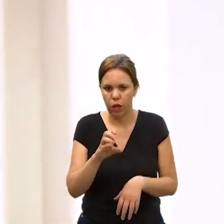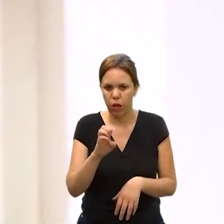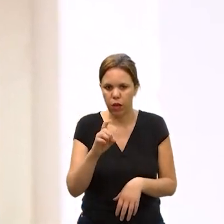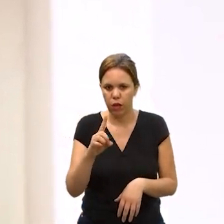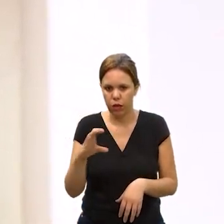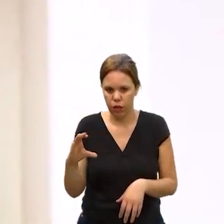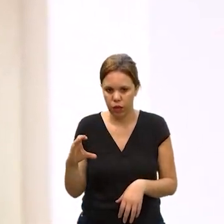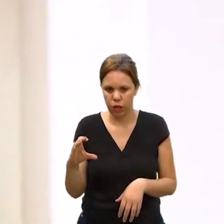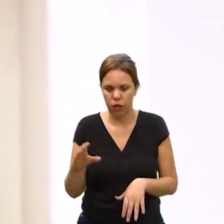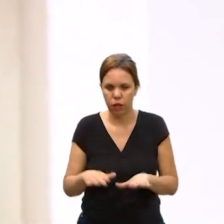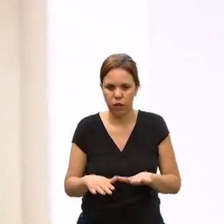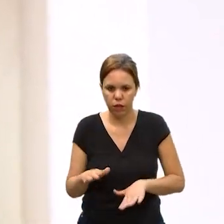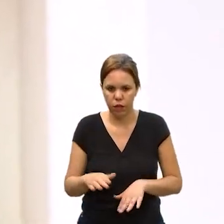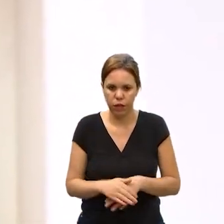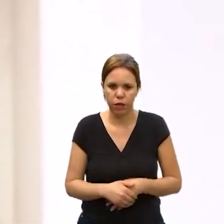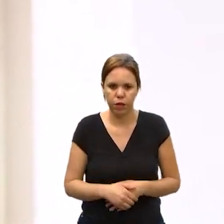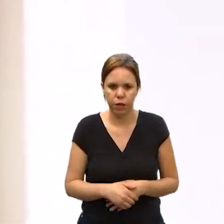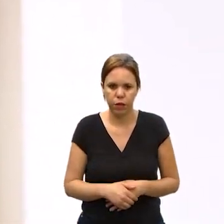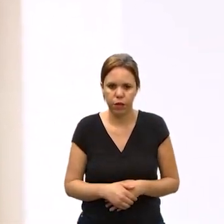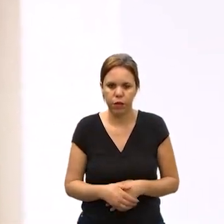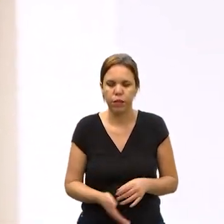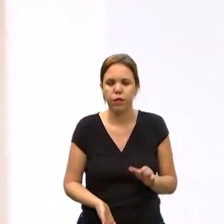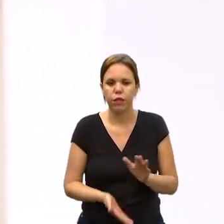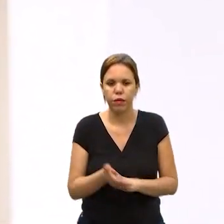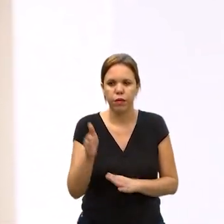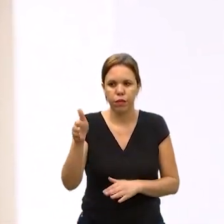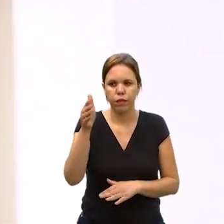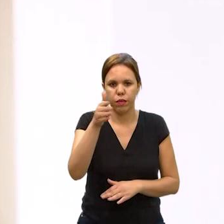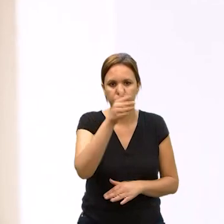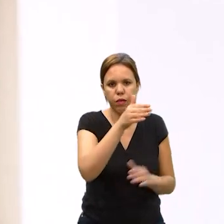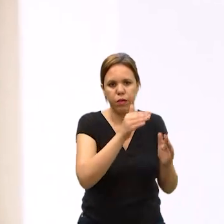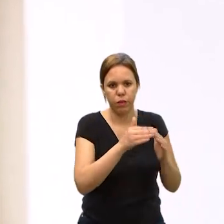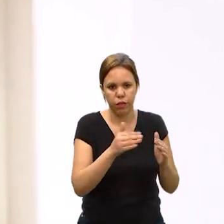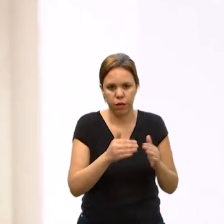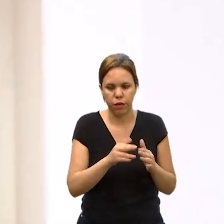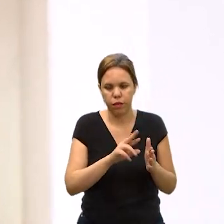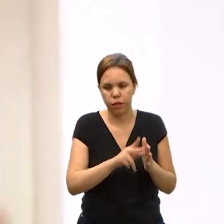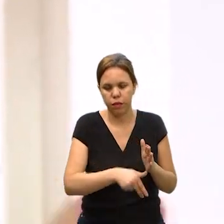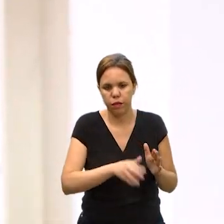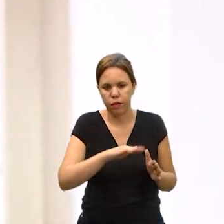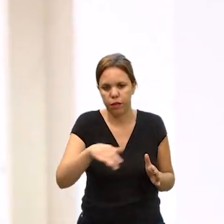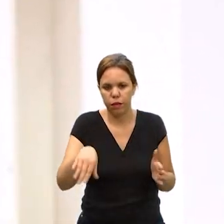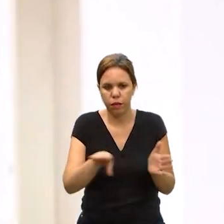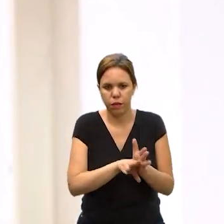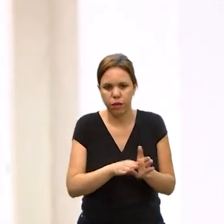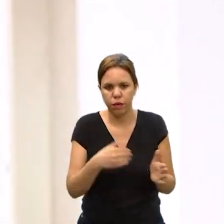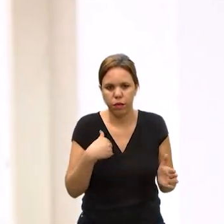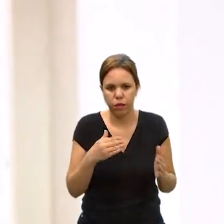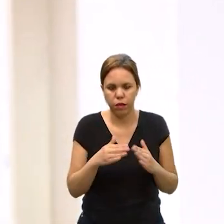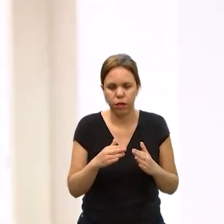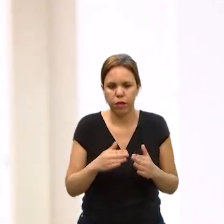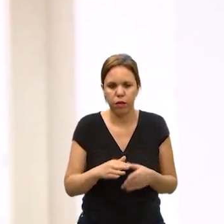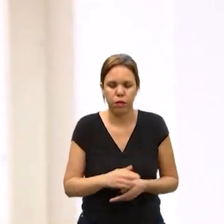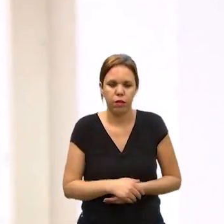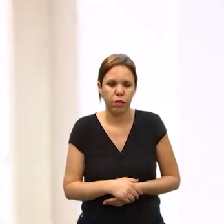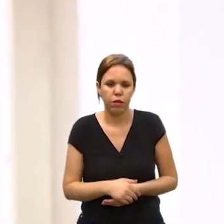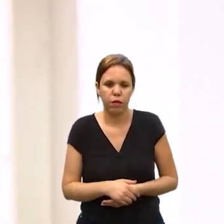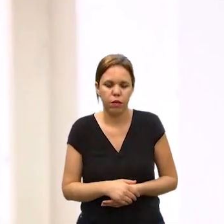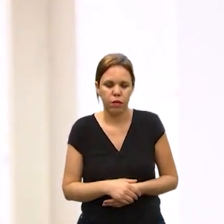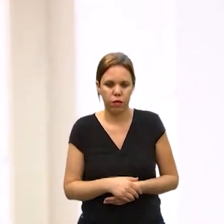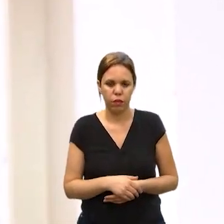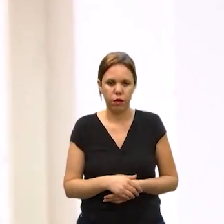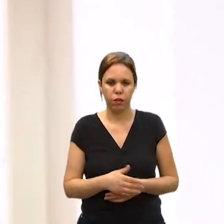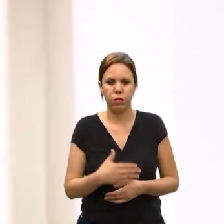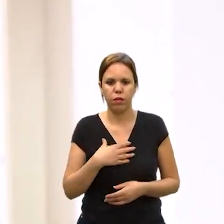da Endec, né? E muitas vezes eles passam em várias casas, pegam várias crianças até chegar na minha casa.